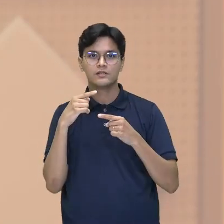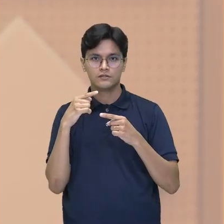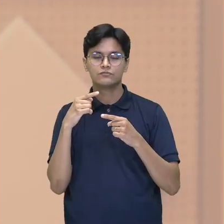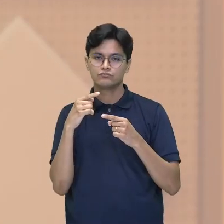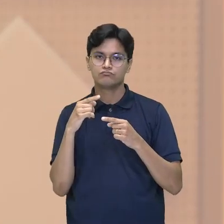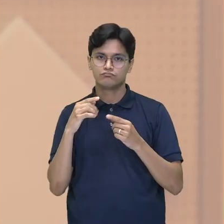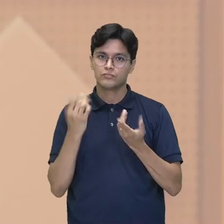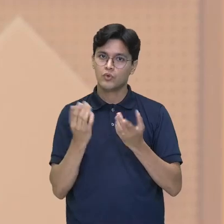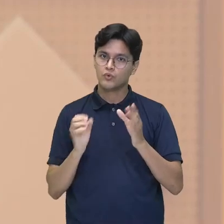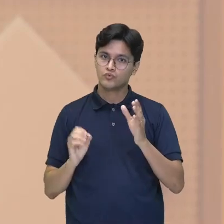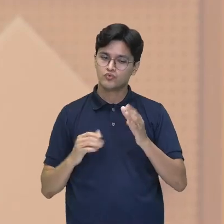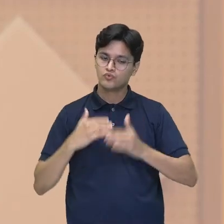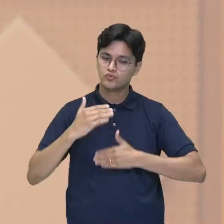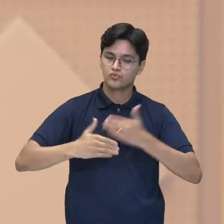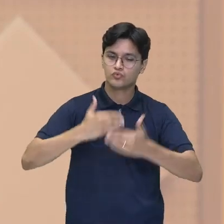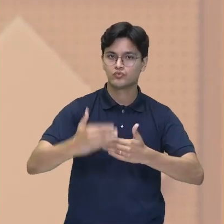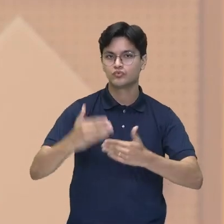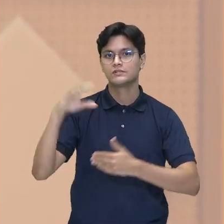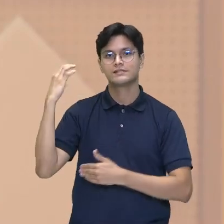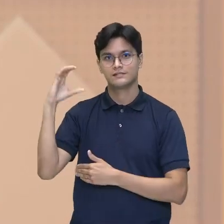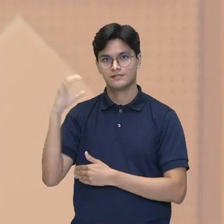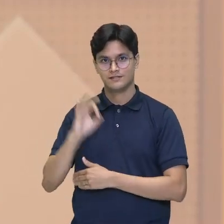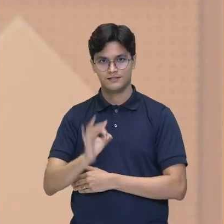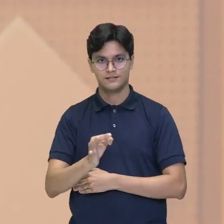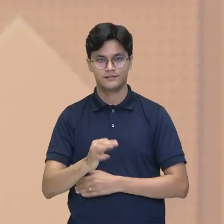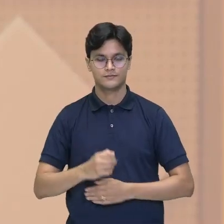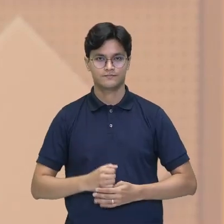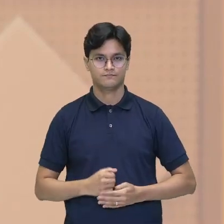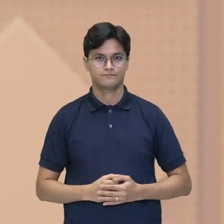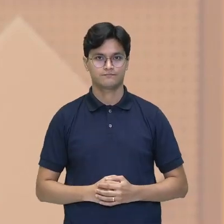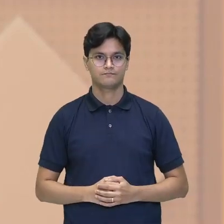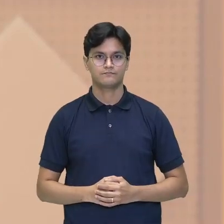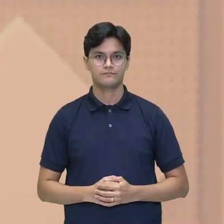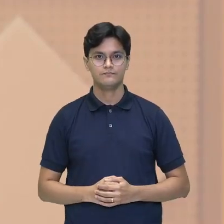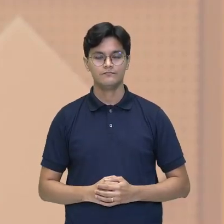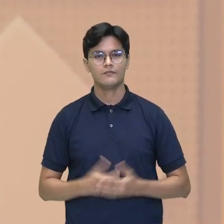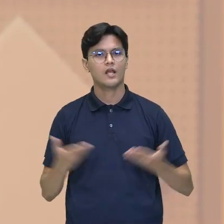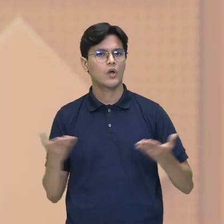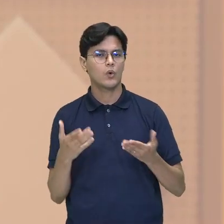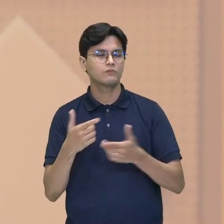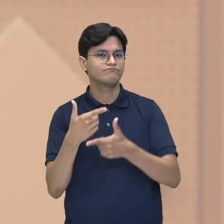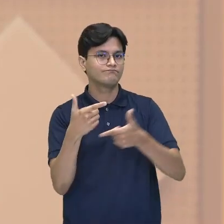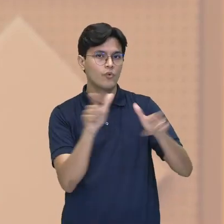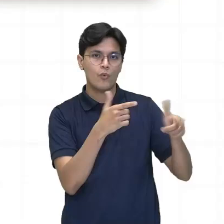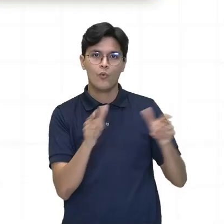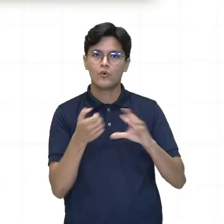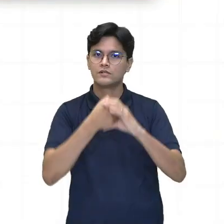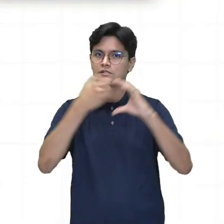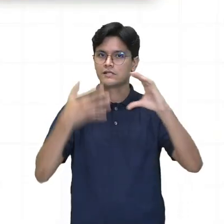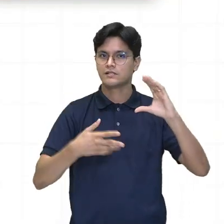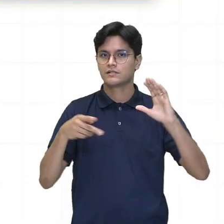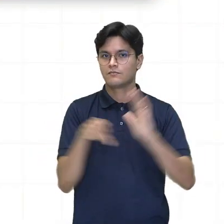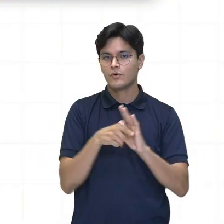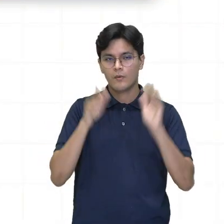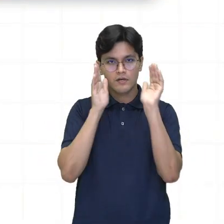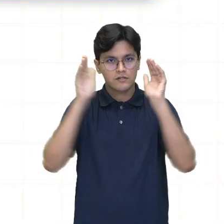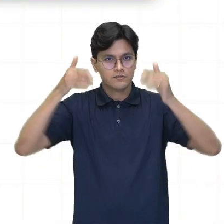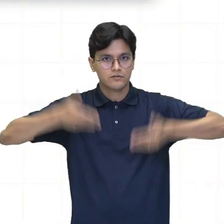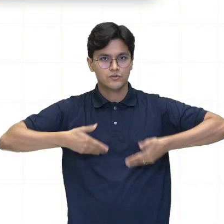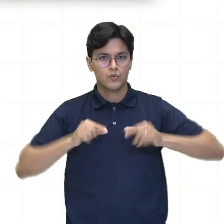ciência, certo? Continuando, vamos lá para outras características do antropocentrismo, que é